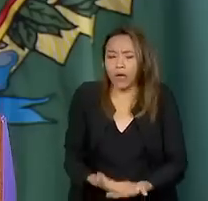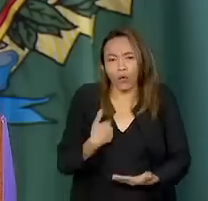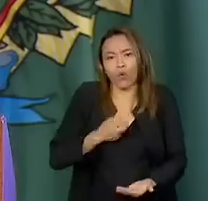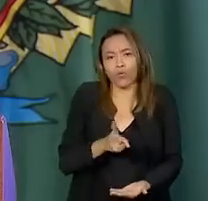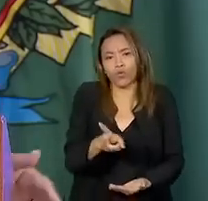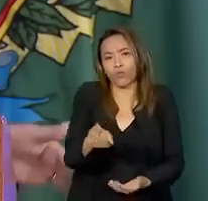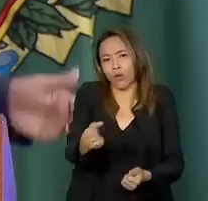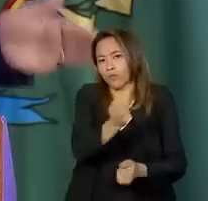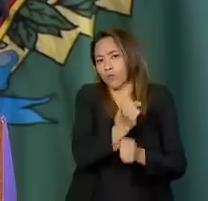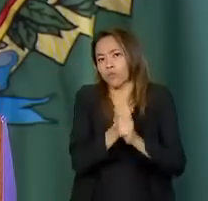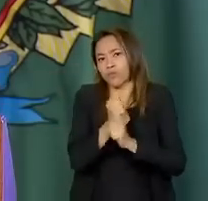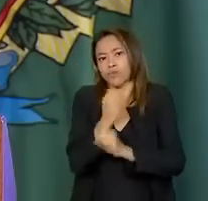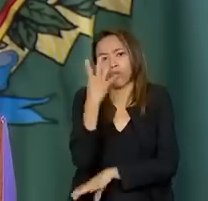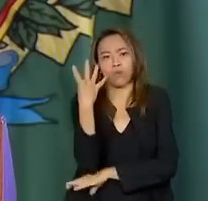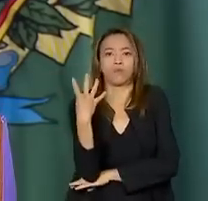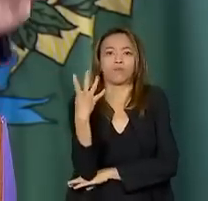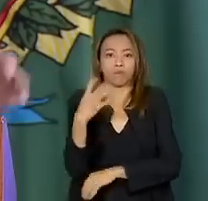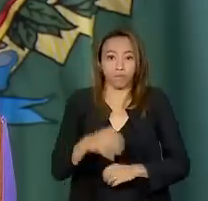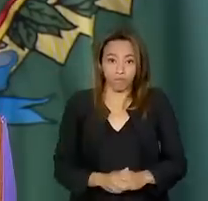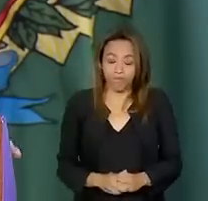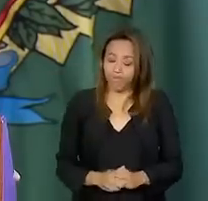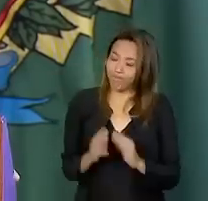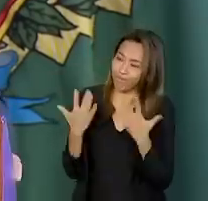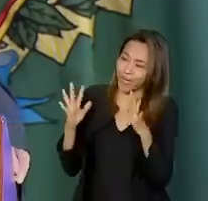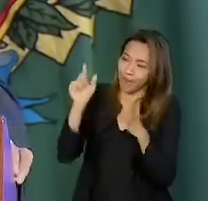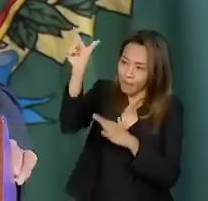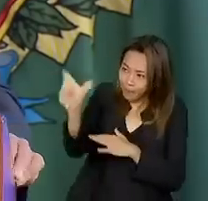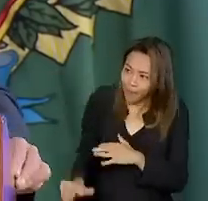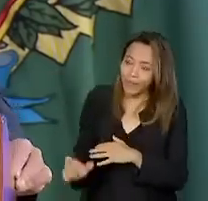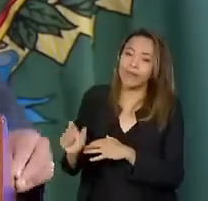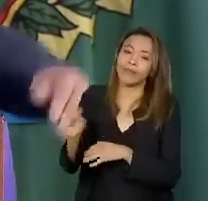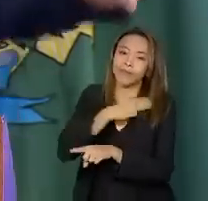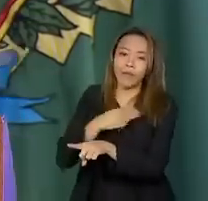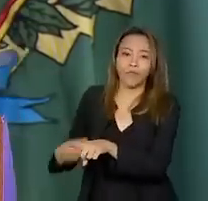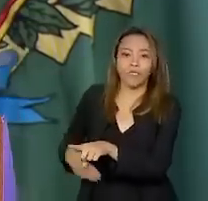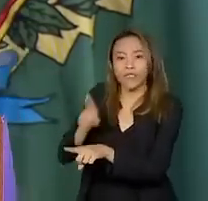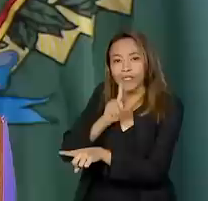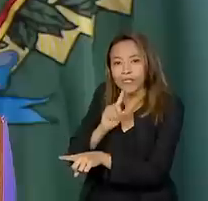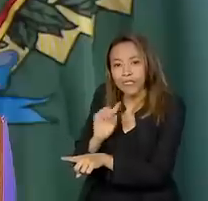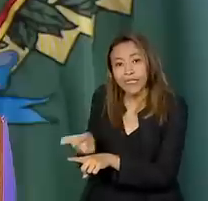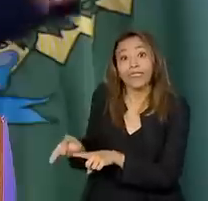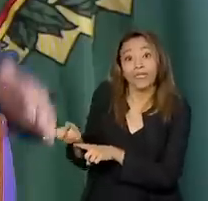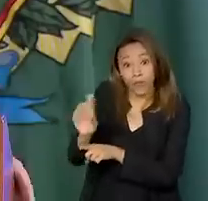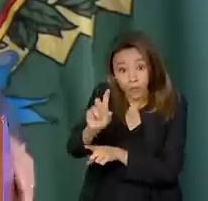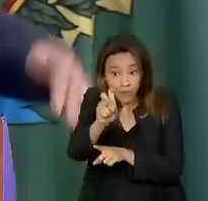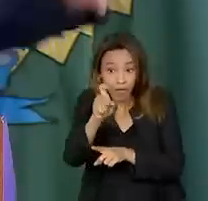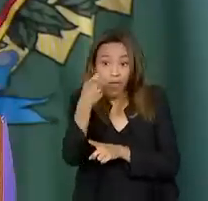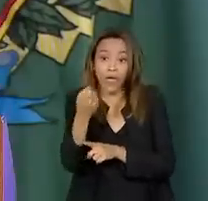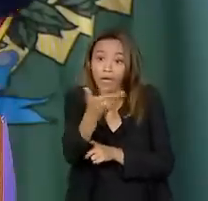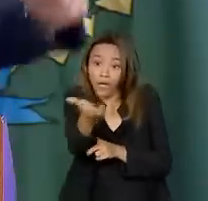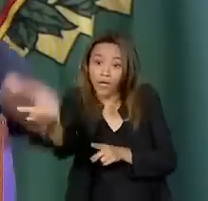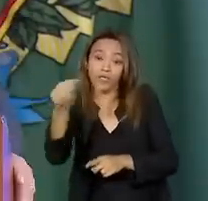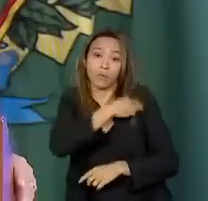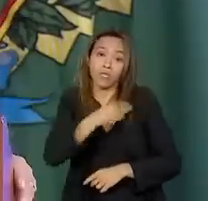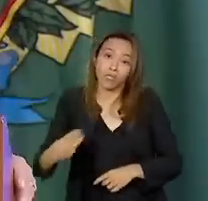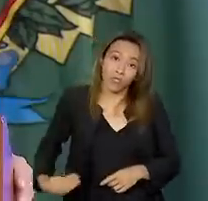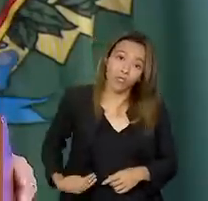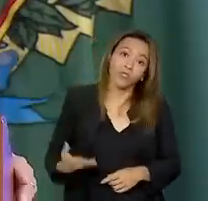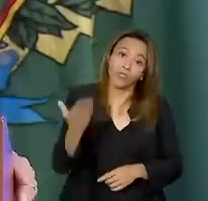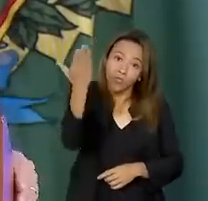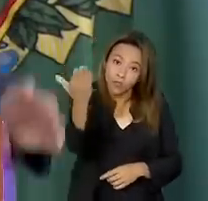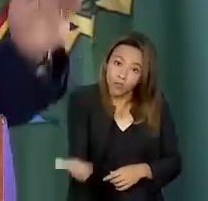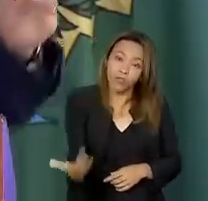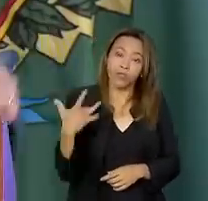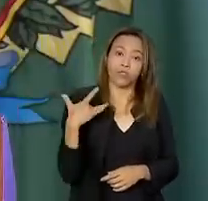existir. Companheira Nízia, parabéns pelo programa. Companheiros ex-ministros da Saúde, Araújo, Temporão